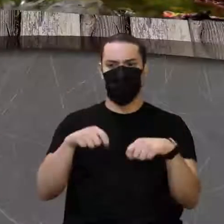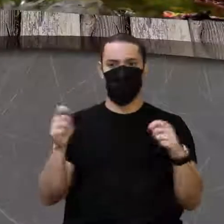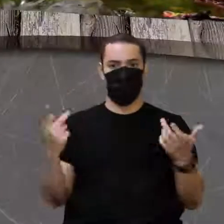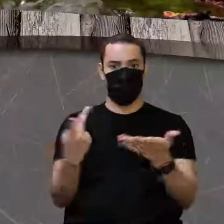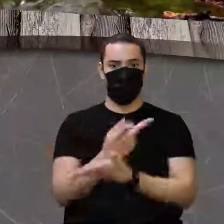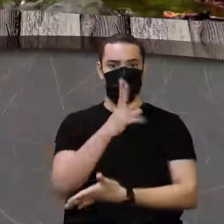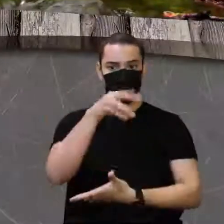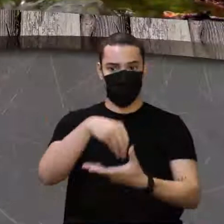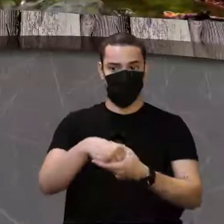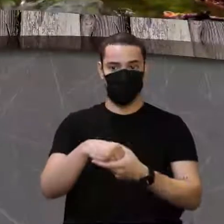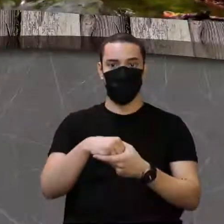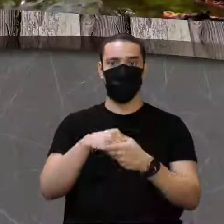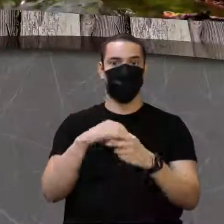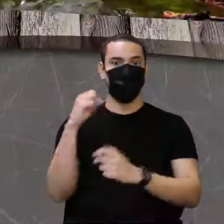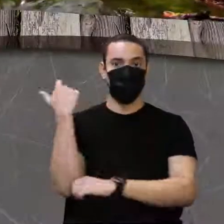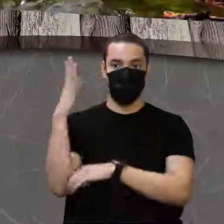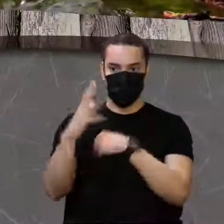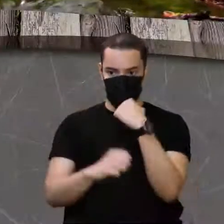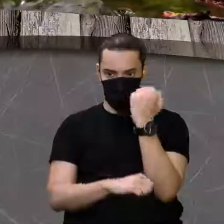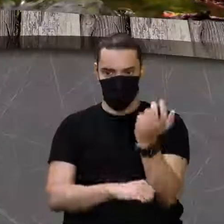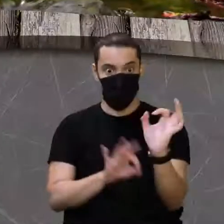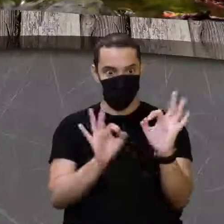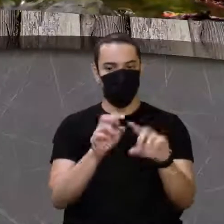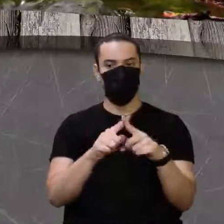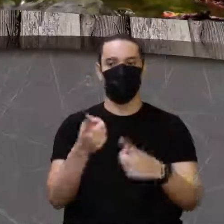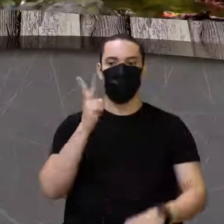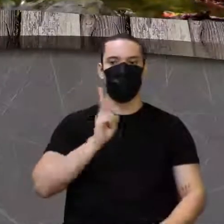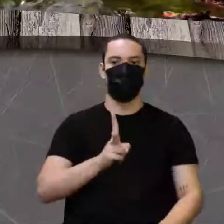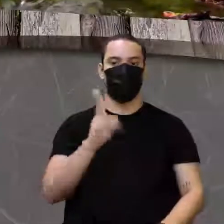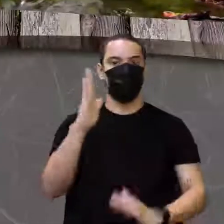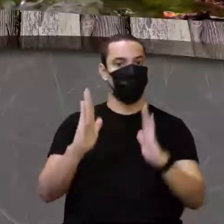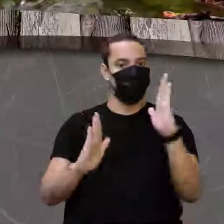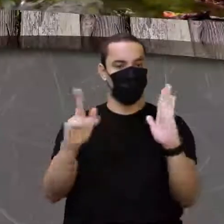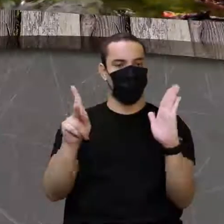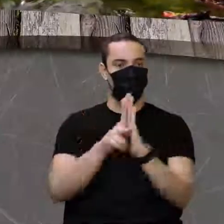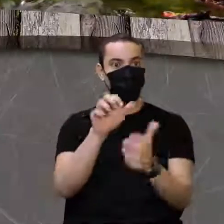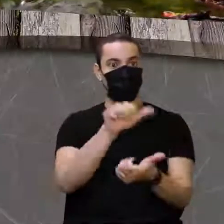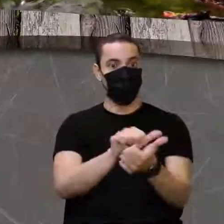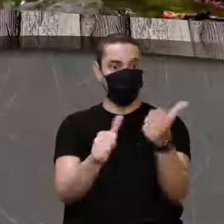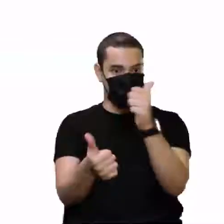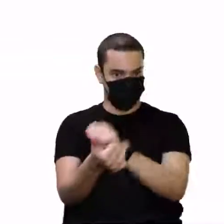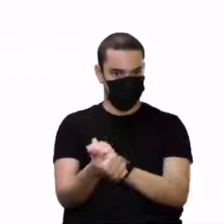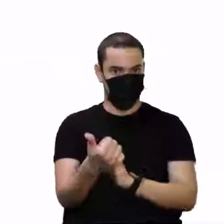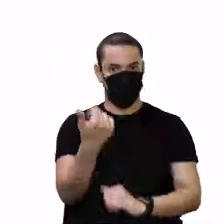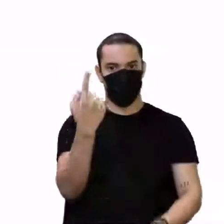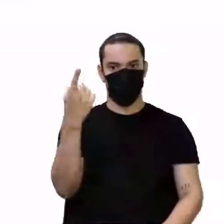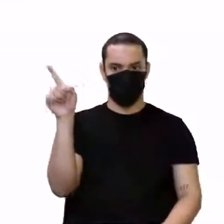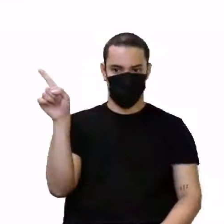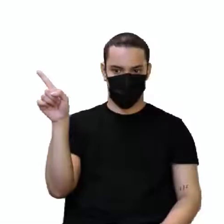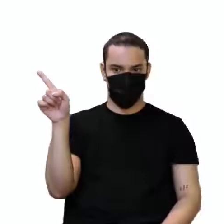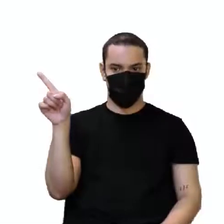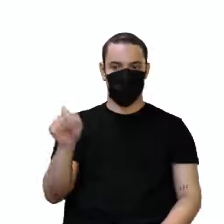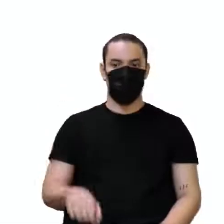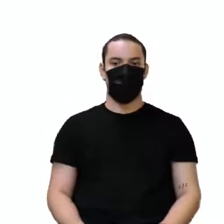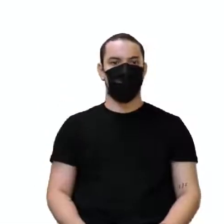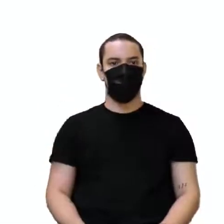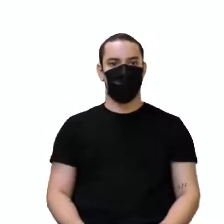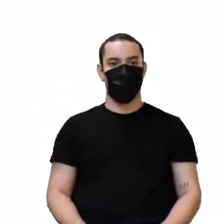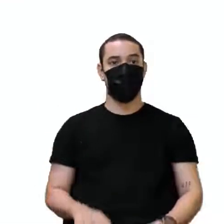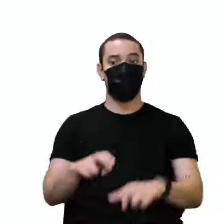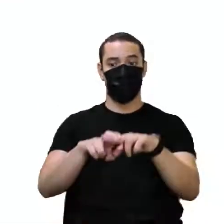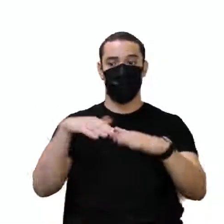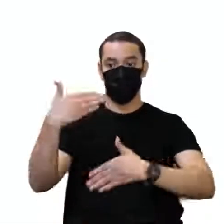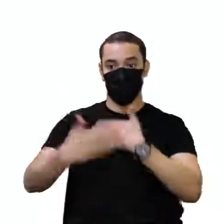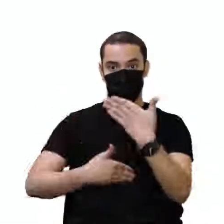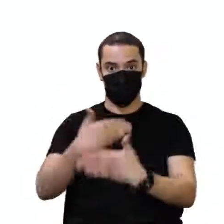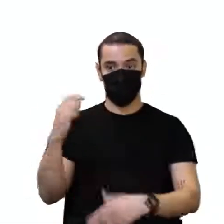aí na natureza, tá bom? Mas vamos continuar nesse processo aí de adaptação. Olha lá no quadro. Ao longo do